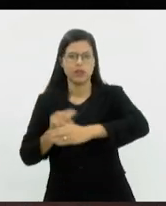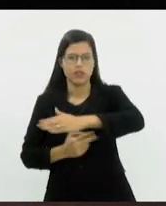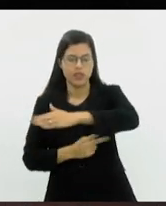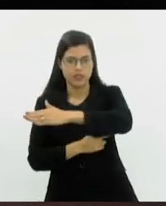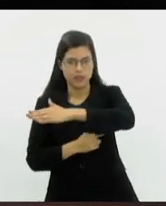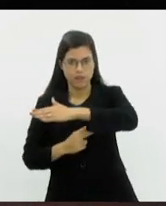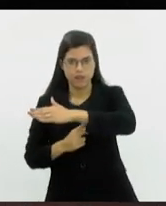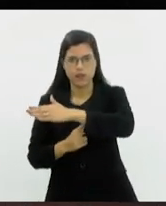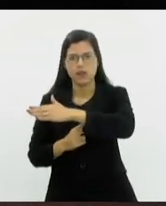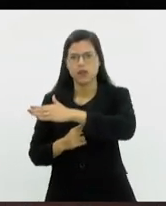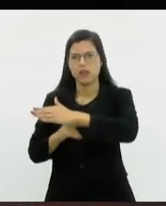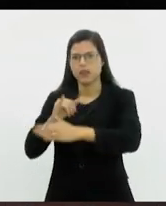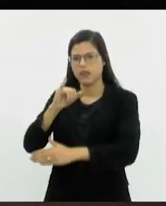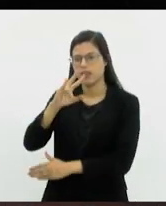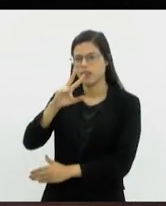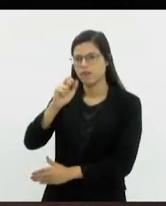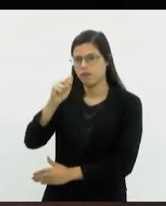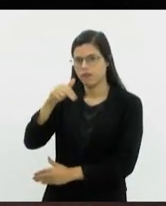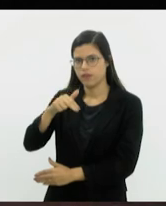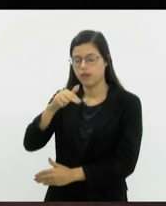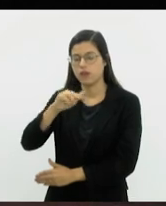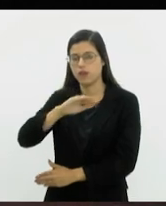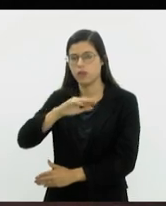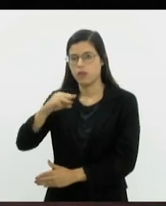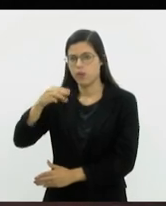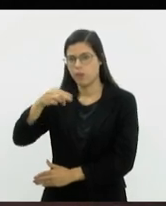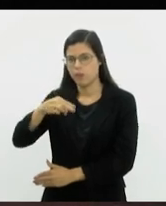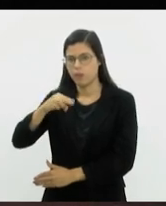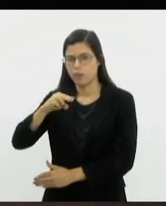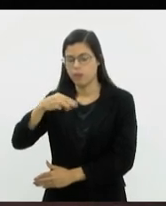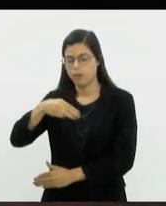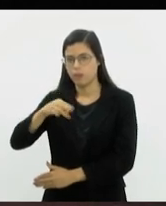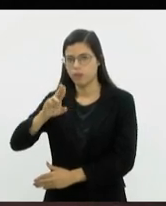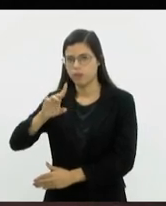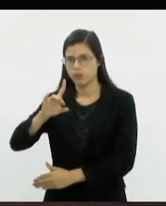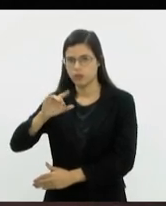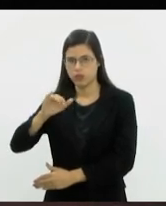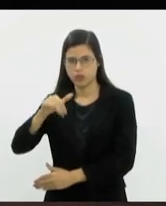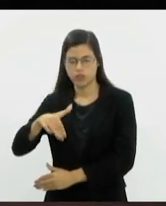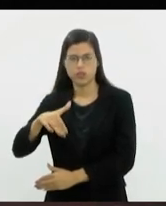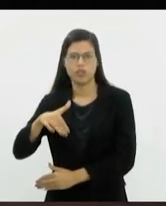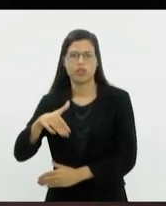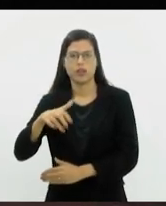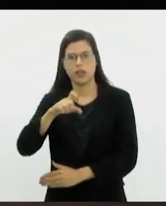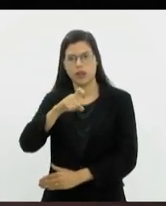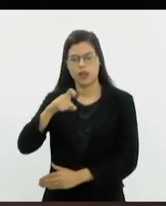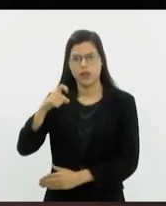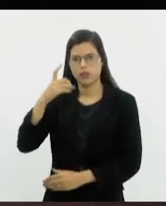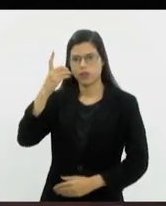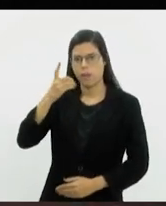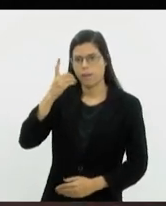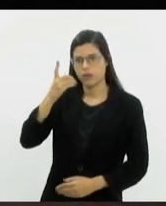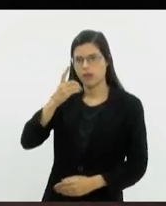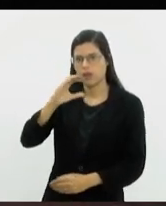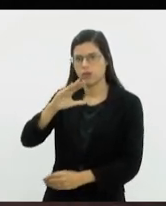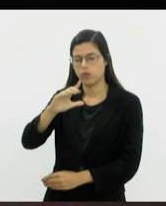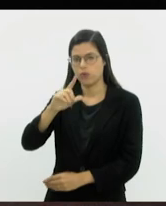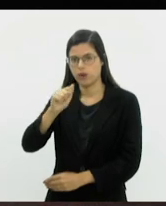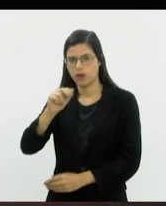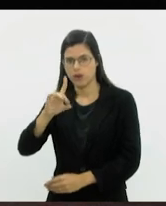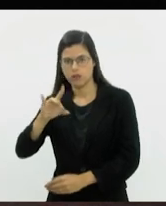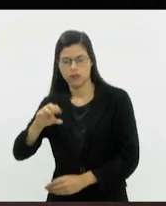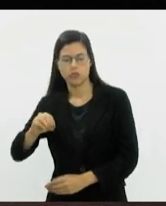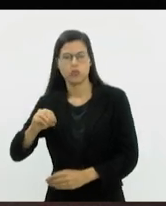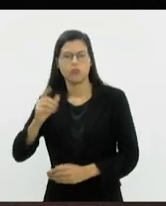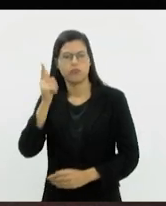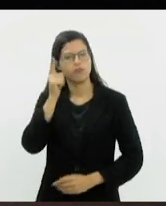Mundim, que foi uma conquista do ex-deputado Cláudio Moacir, quando aqui esteve nessa